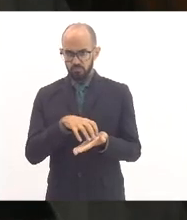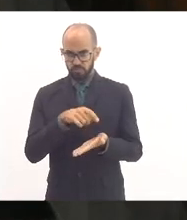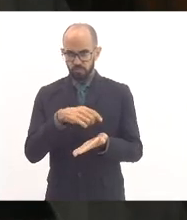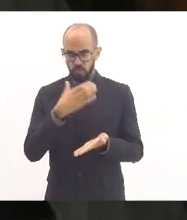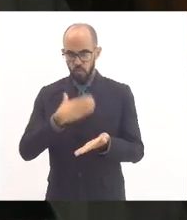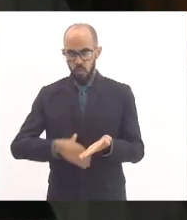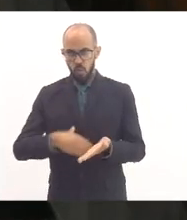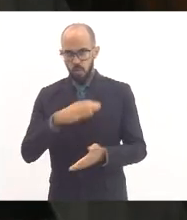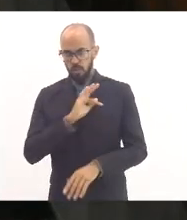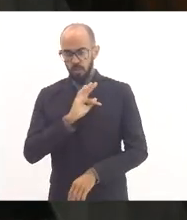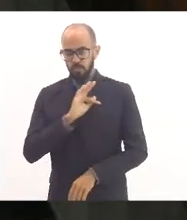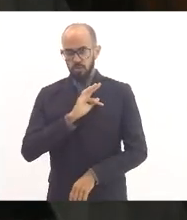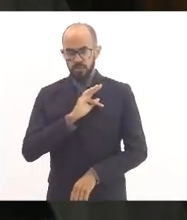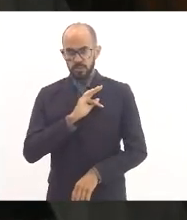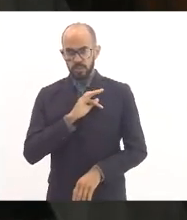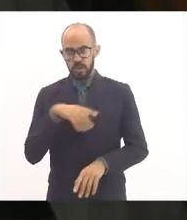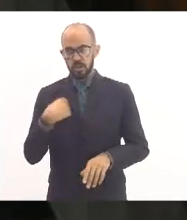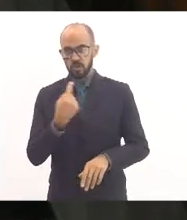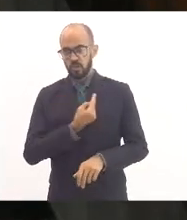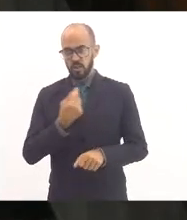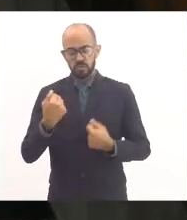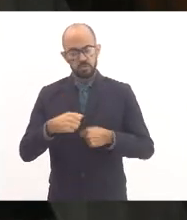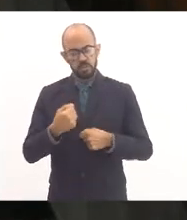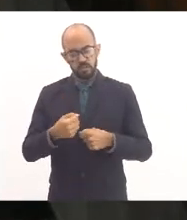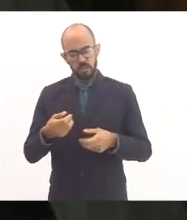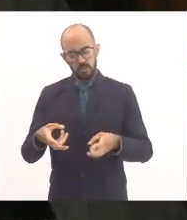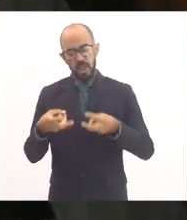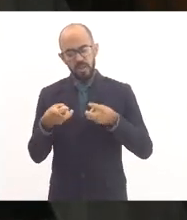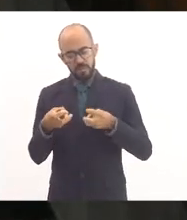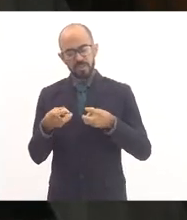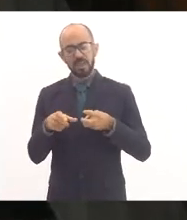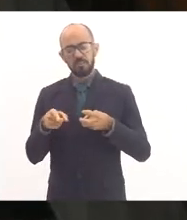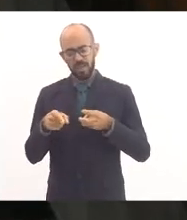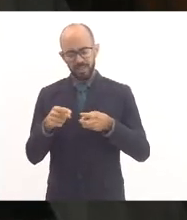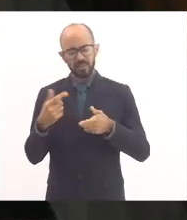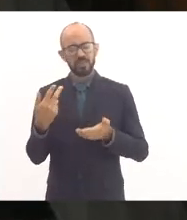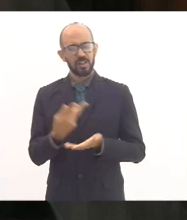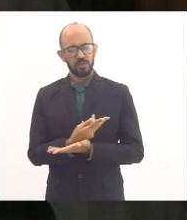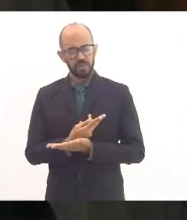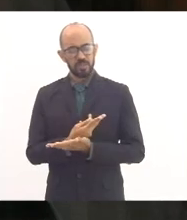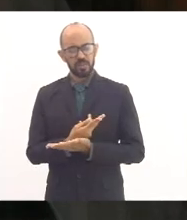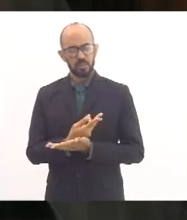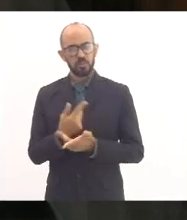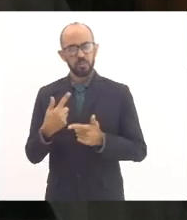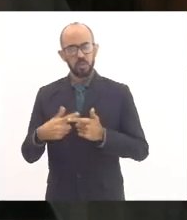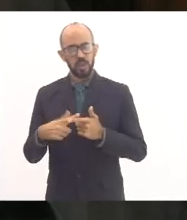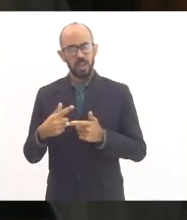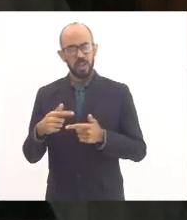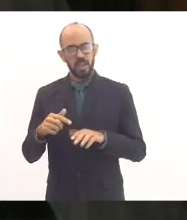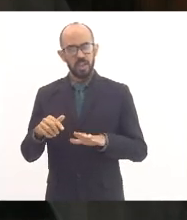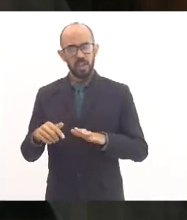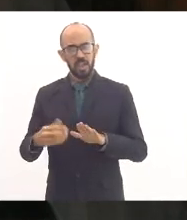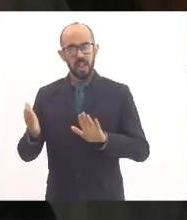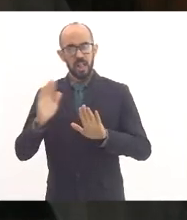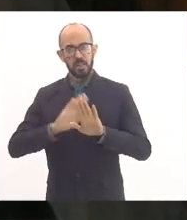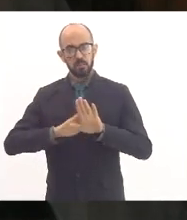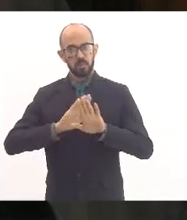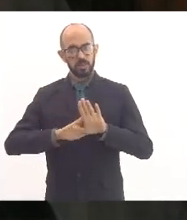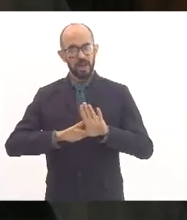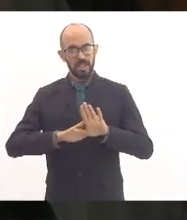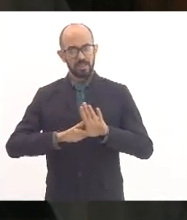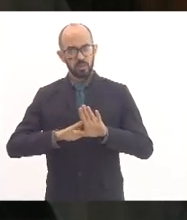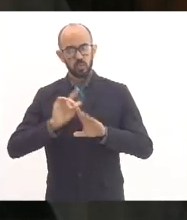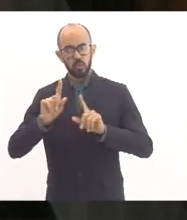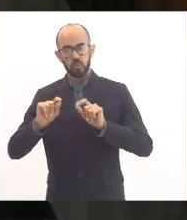da Polícia Civil a gente tem que ter atenção para essas coisas porque no fundo no fundo no fundo o que o tira